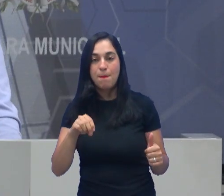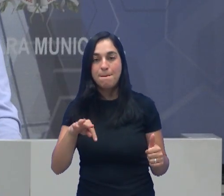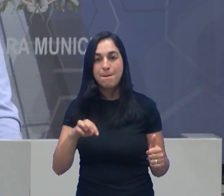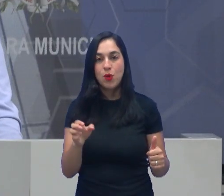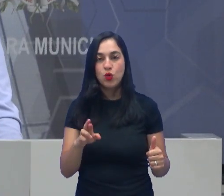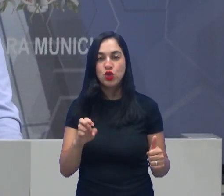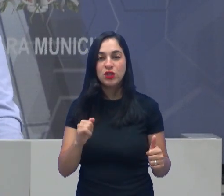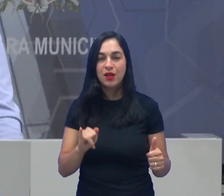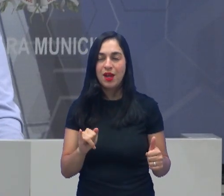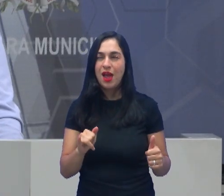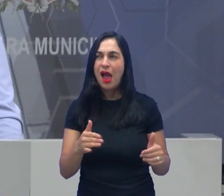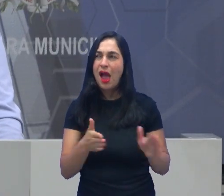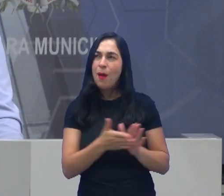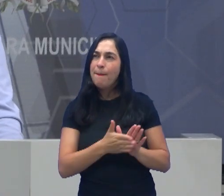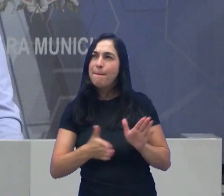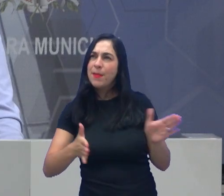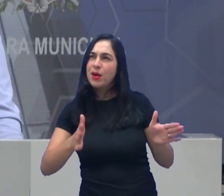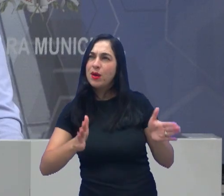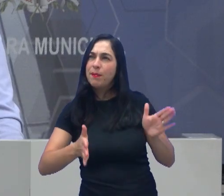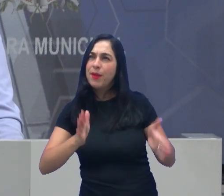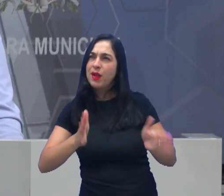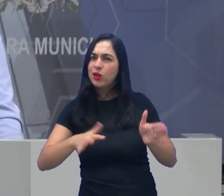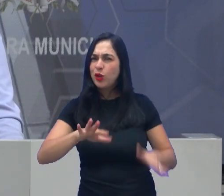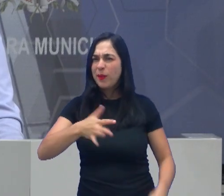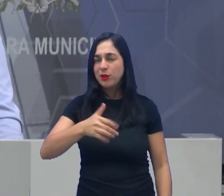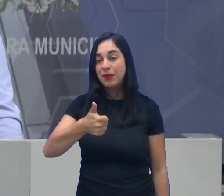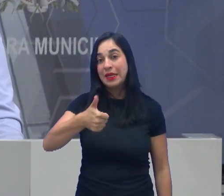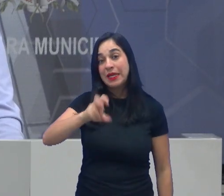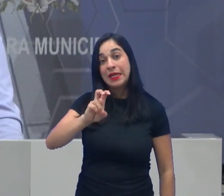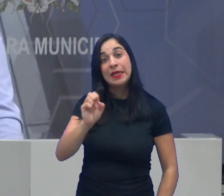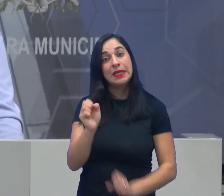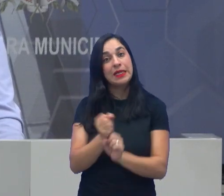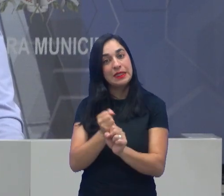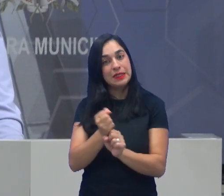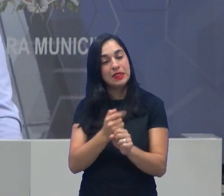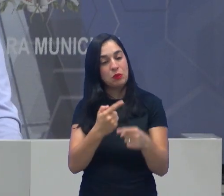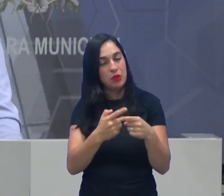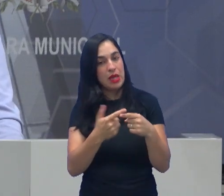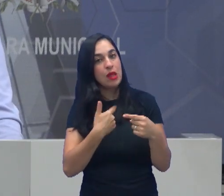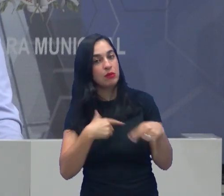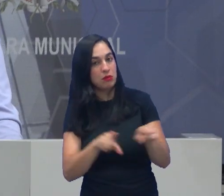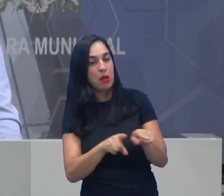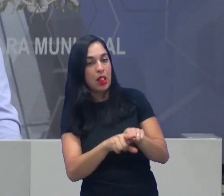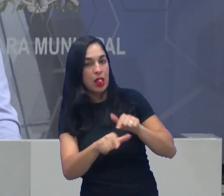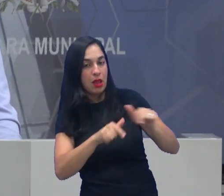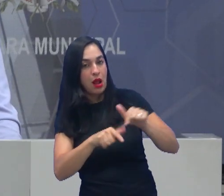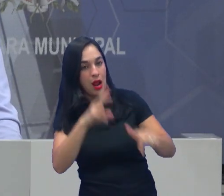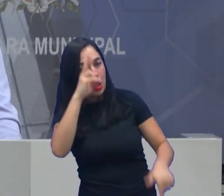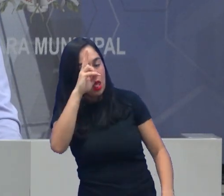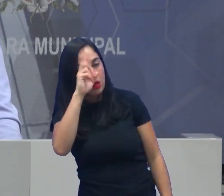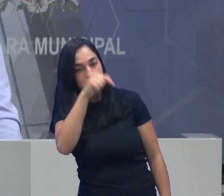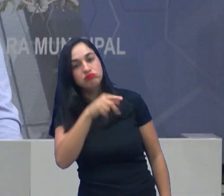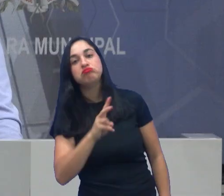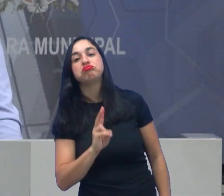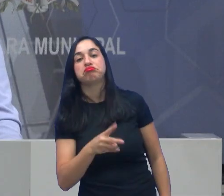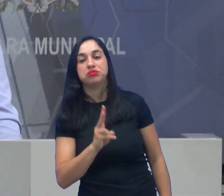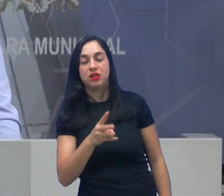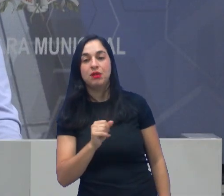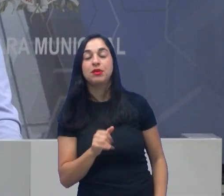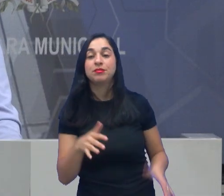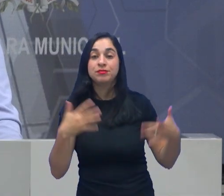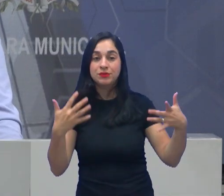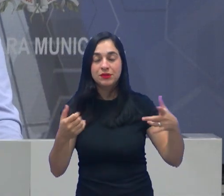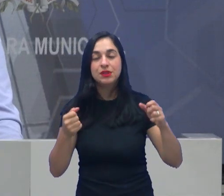15 anos, porque eu, né, faço um trabalho há 15 anos, eu me recordo de você desde sempre, é uma